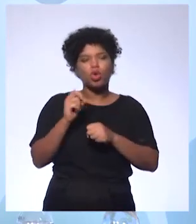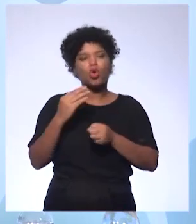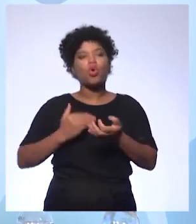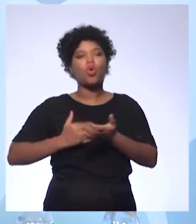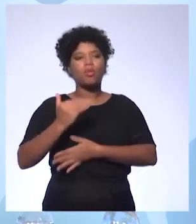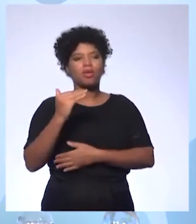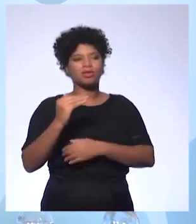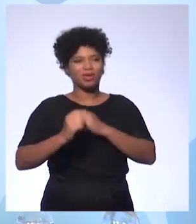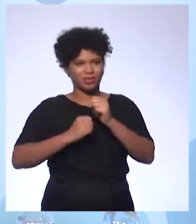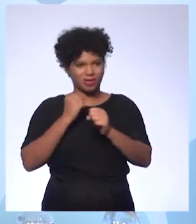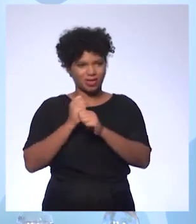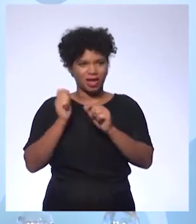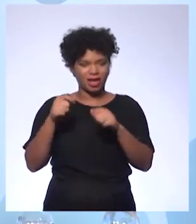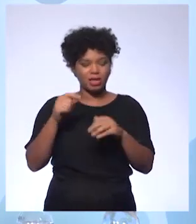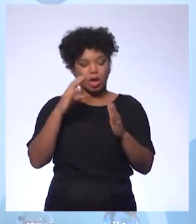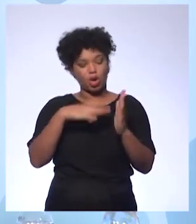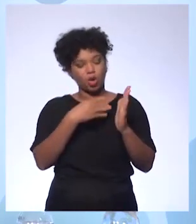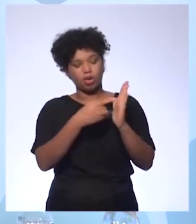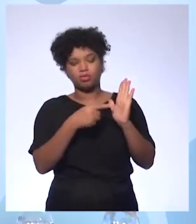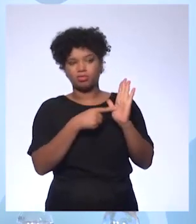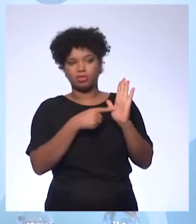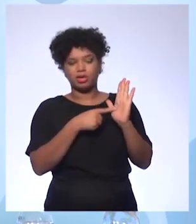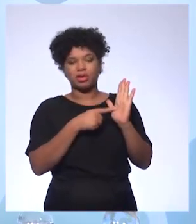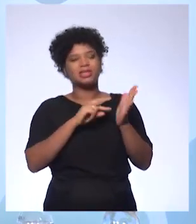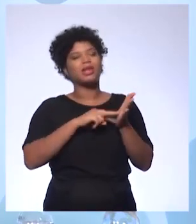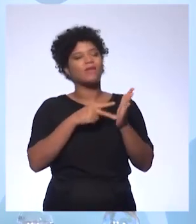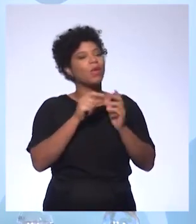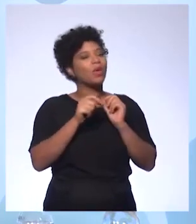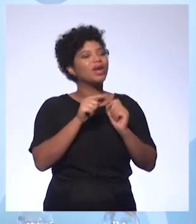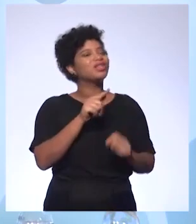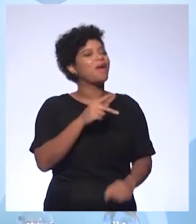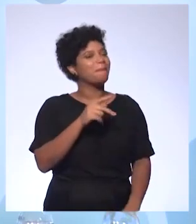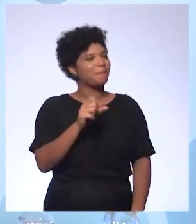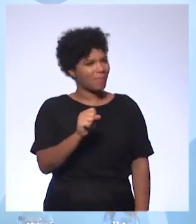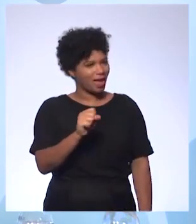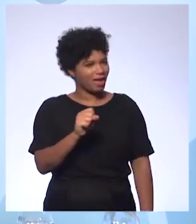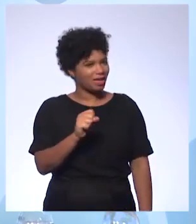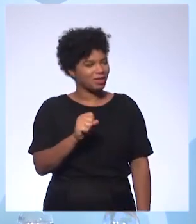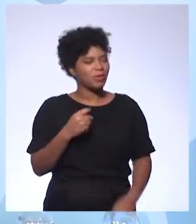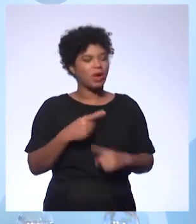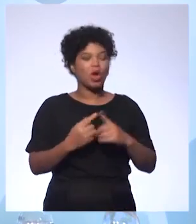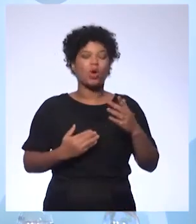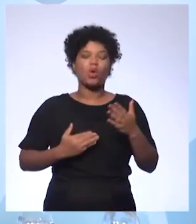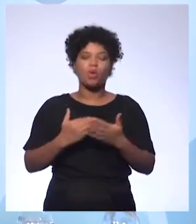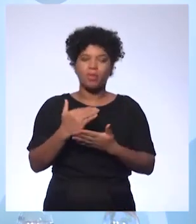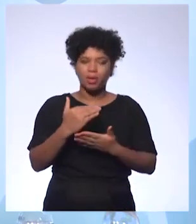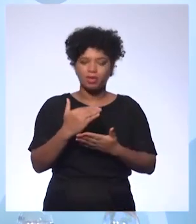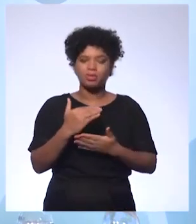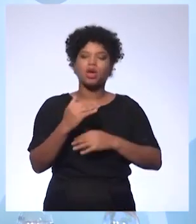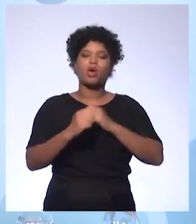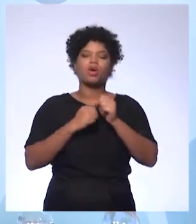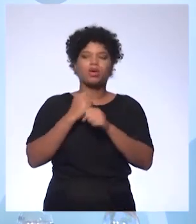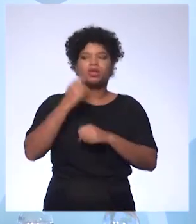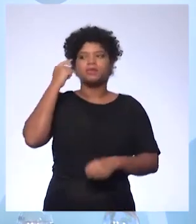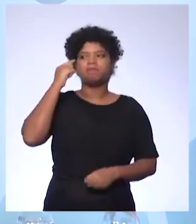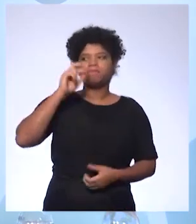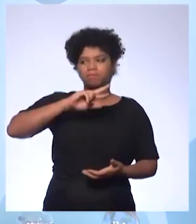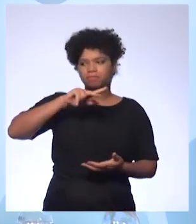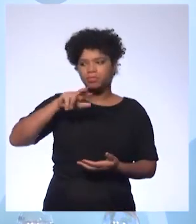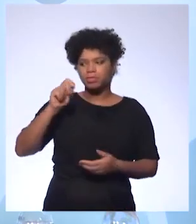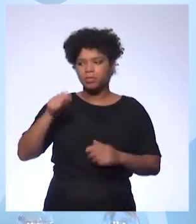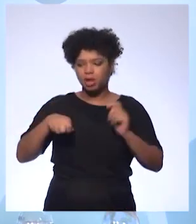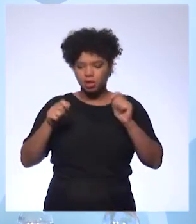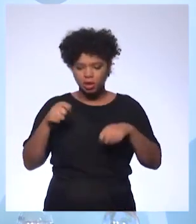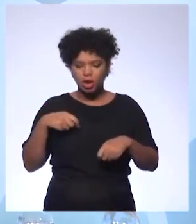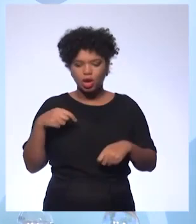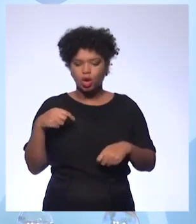gente pode imaginar que aquilo era o GPS, que eu estava começando o ano pensando em coisas que me aconteceriam, que